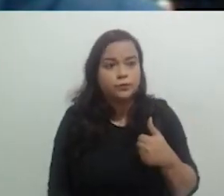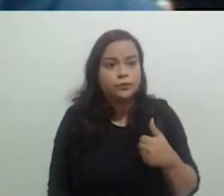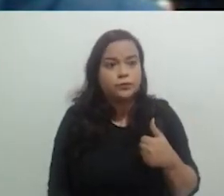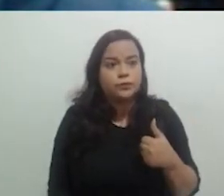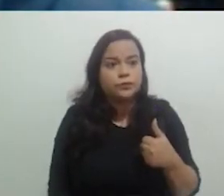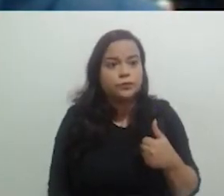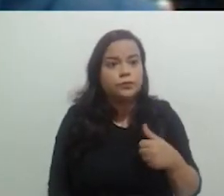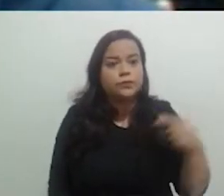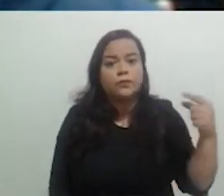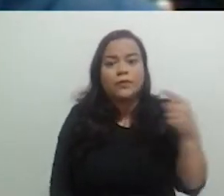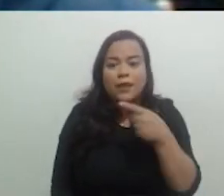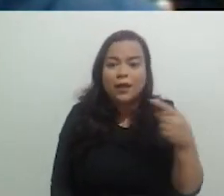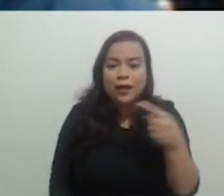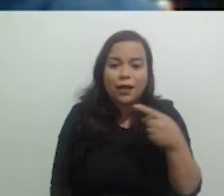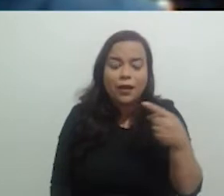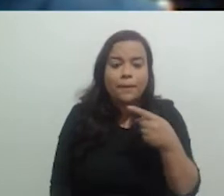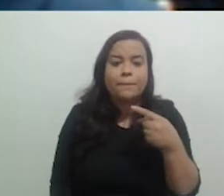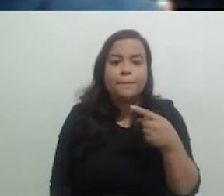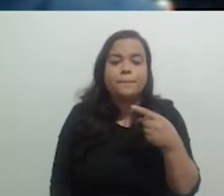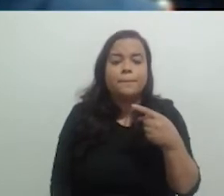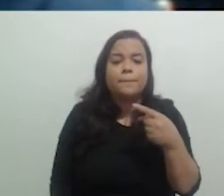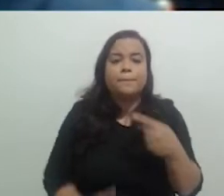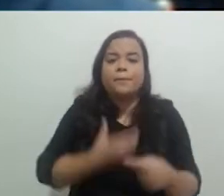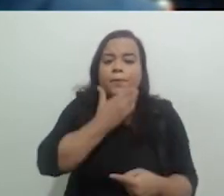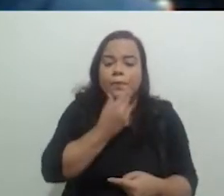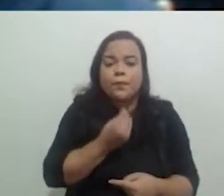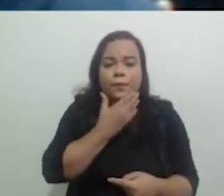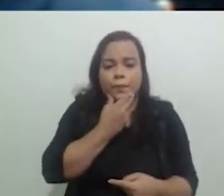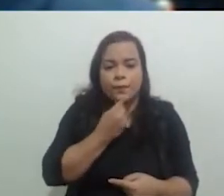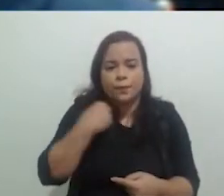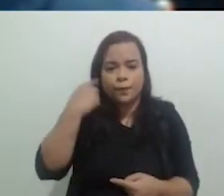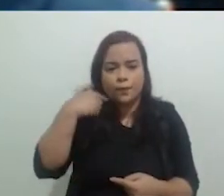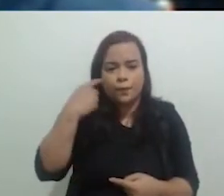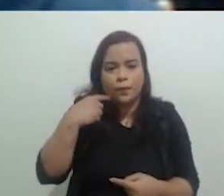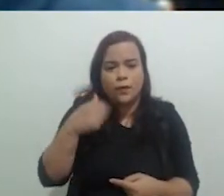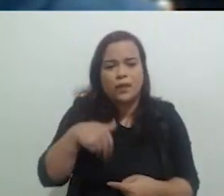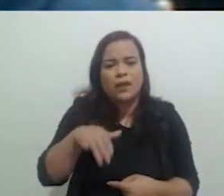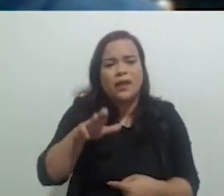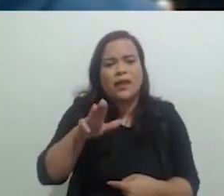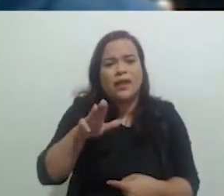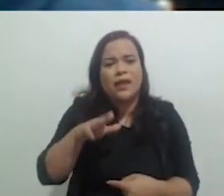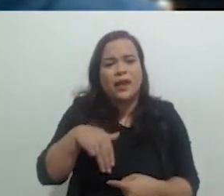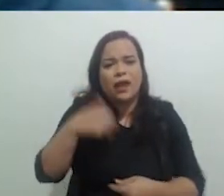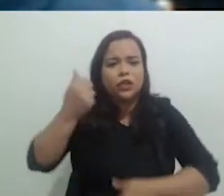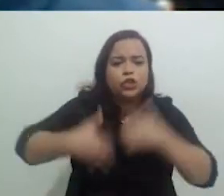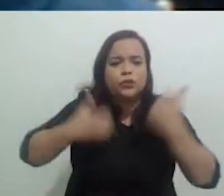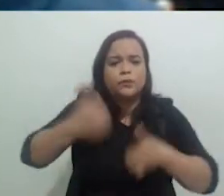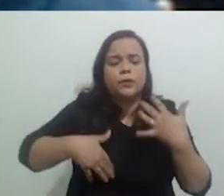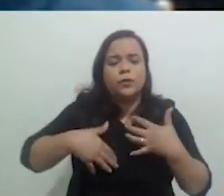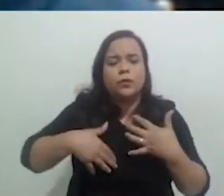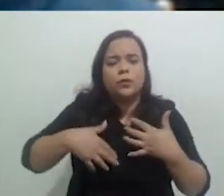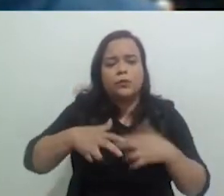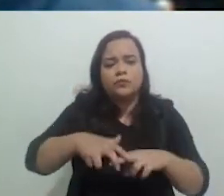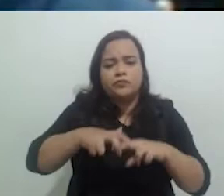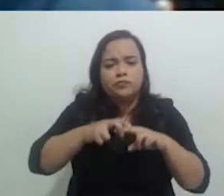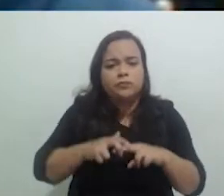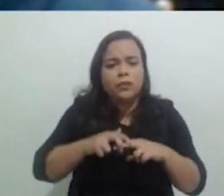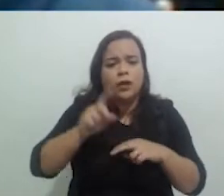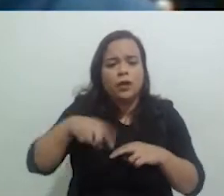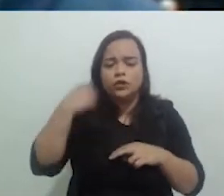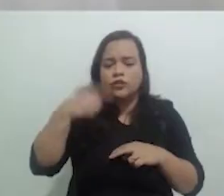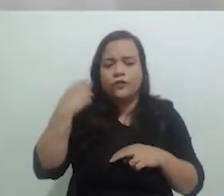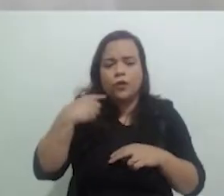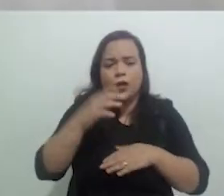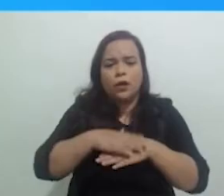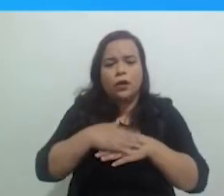doutor... Quem foi que prescindiu da sustentação? Foi advogado da autora... Do promovente,